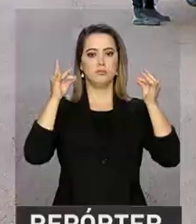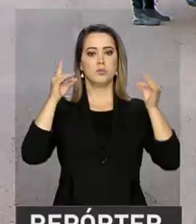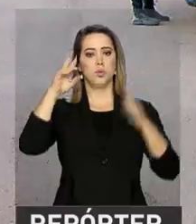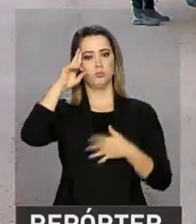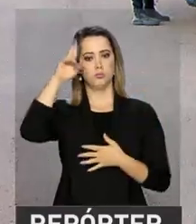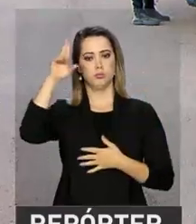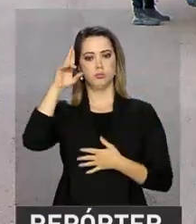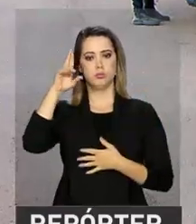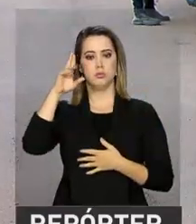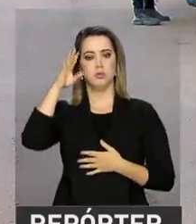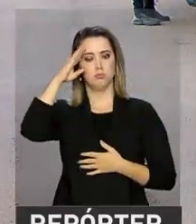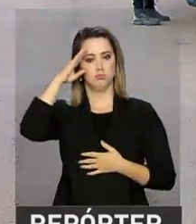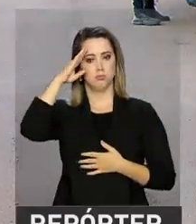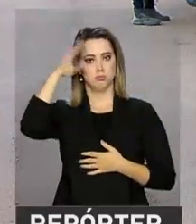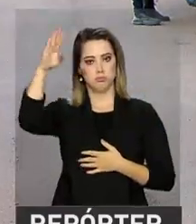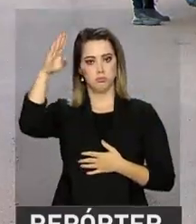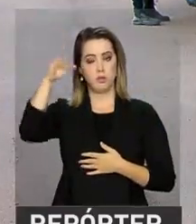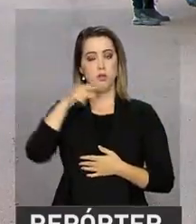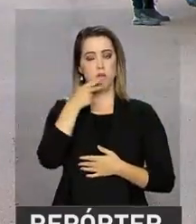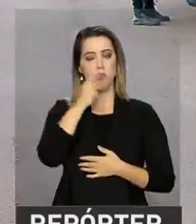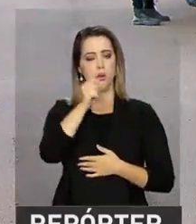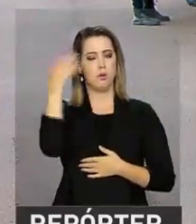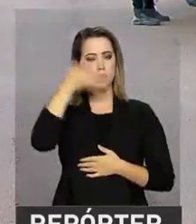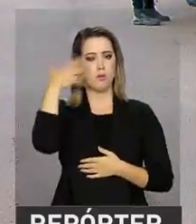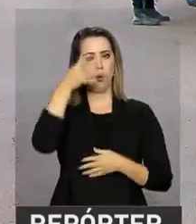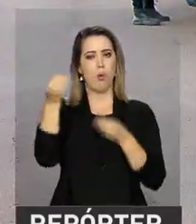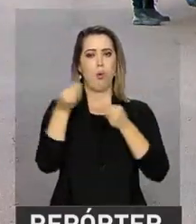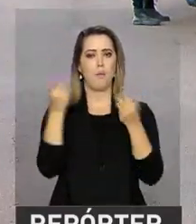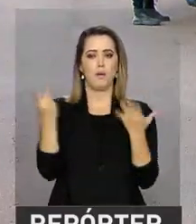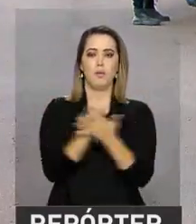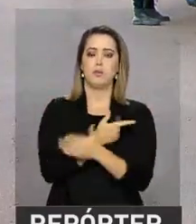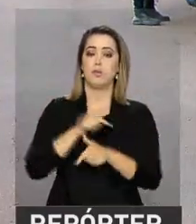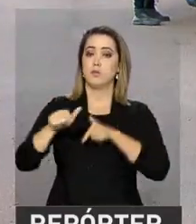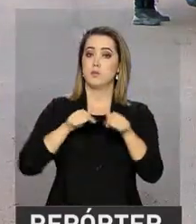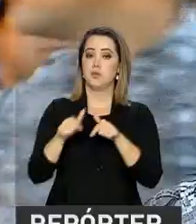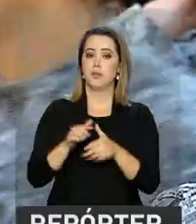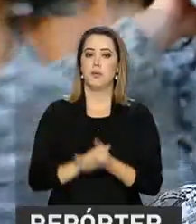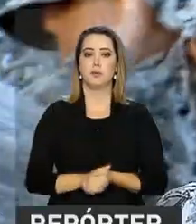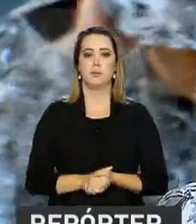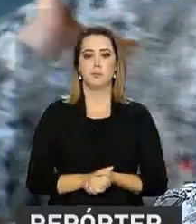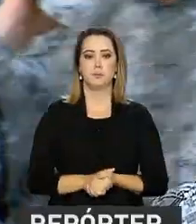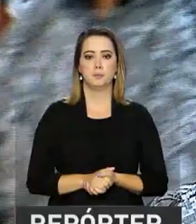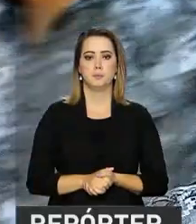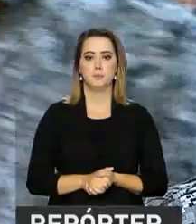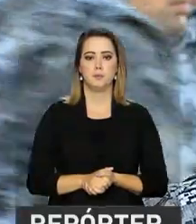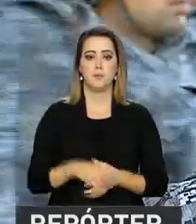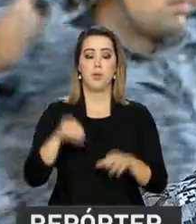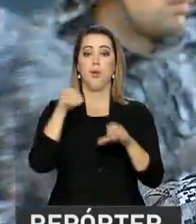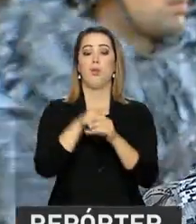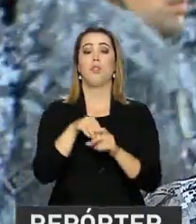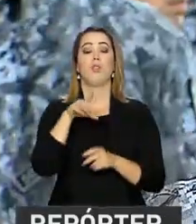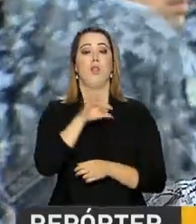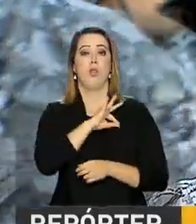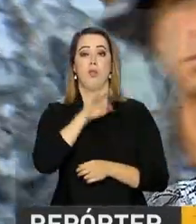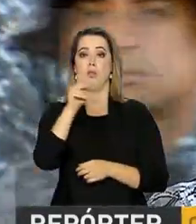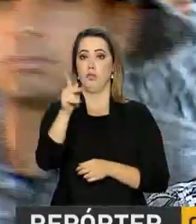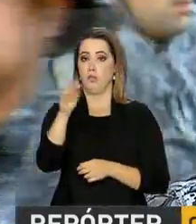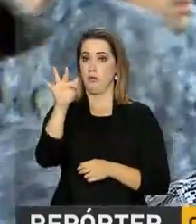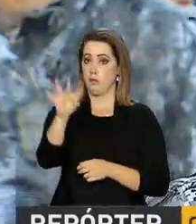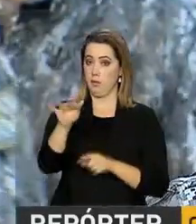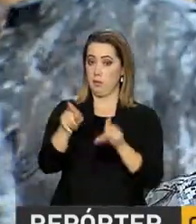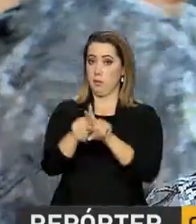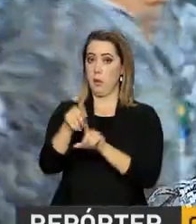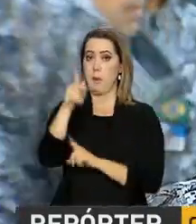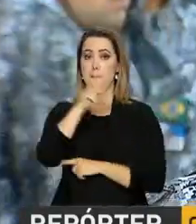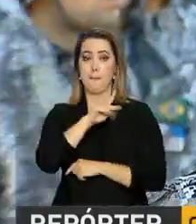Pública, explicou como será a atuação dos policiais nesta operação. a Polícia Federal, Polícia Rodoviária